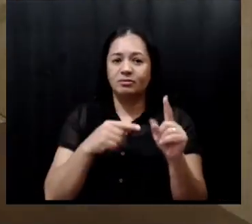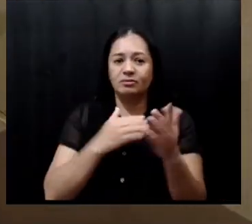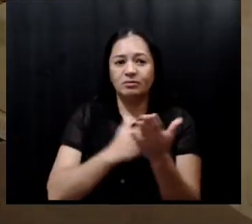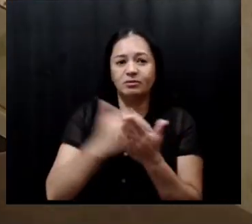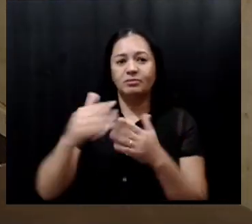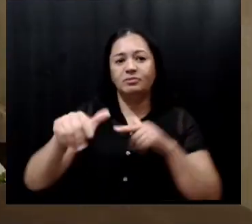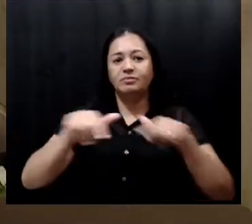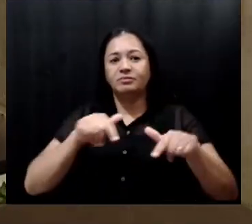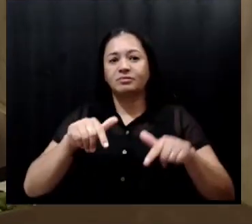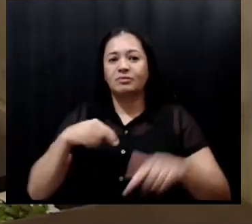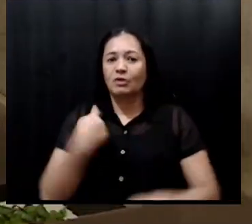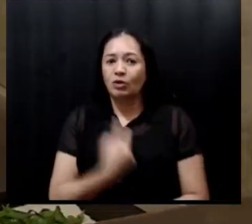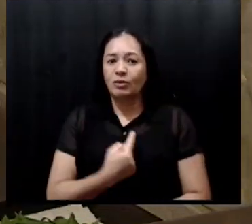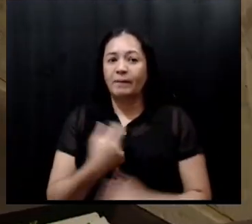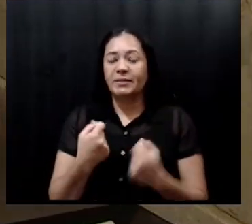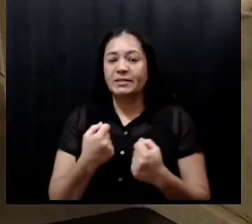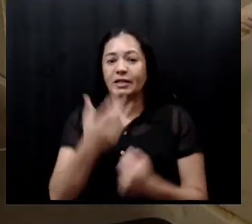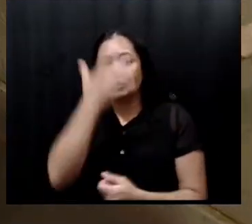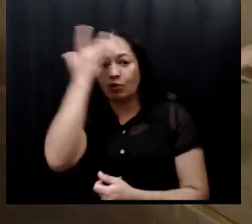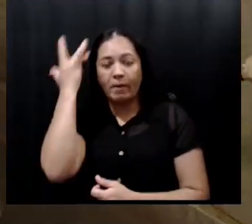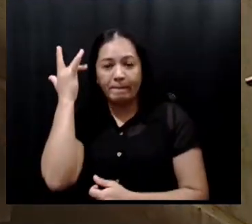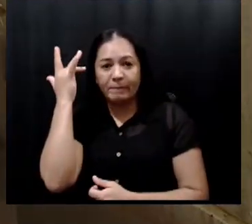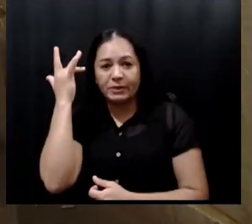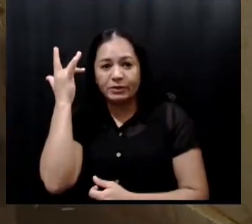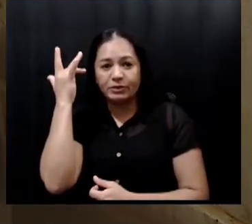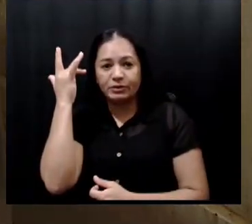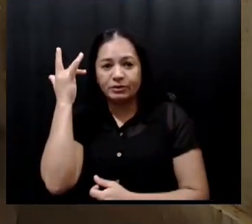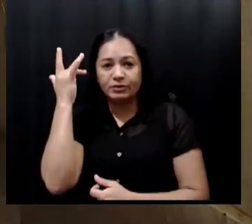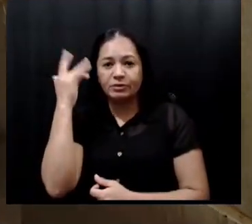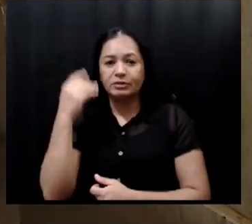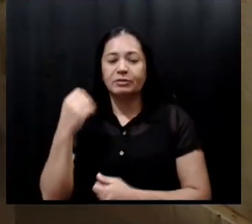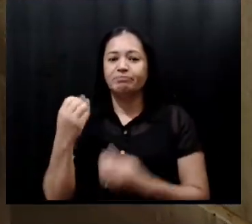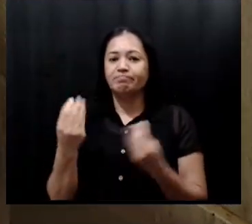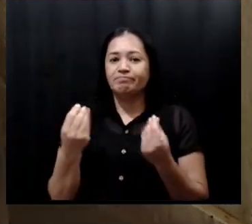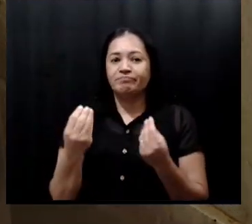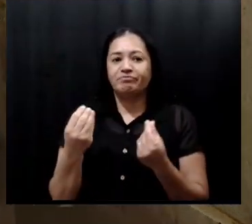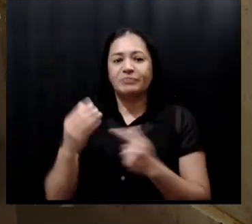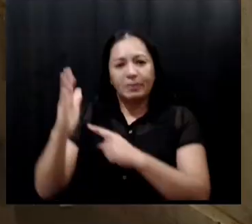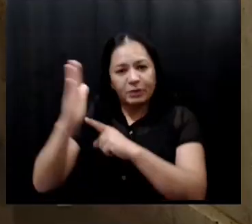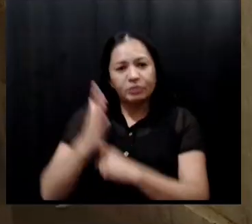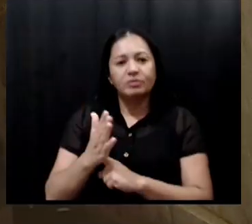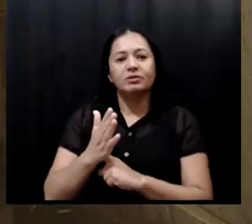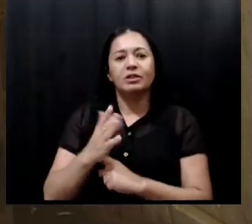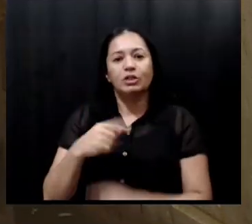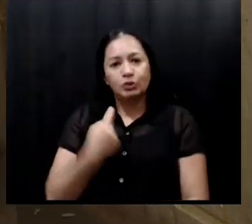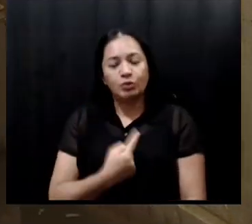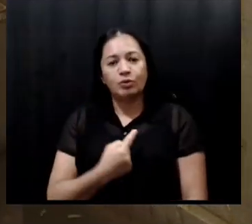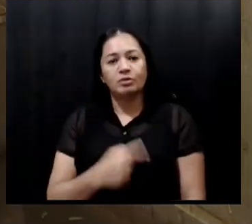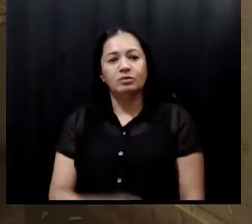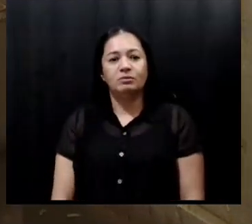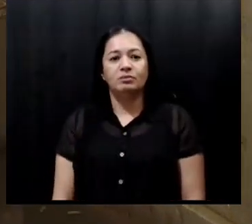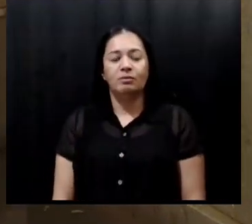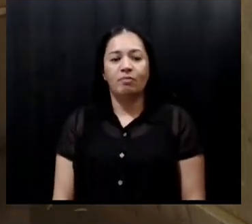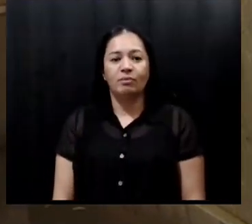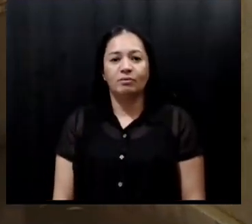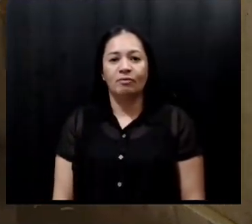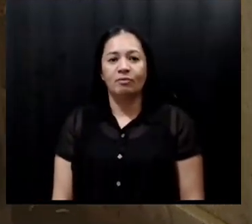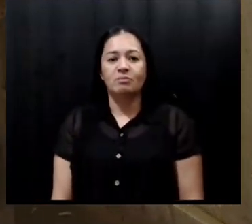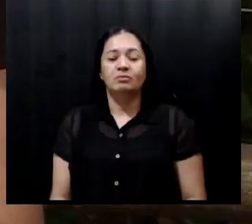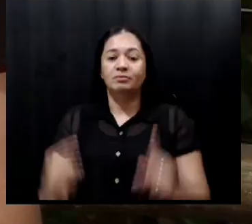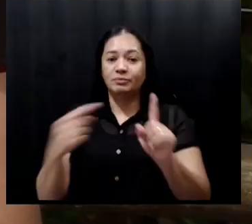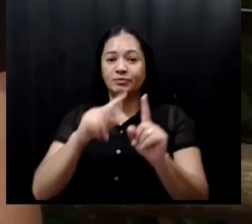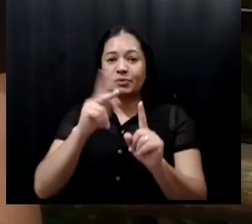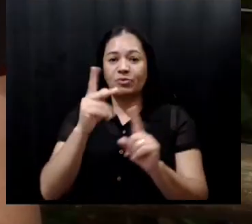precisava de alguém, um braço, né, para realmente ajudar a gente nisso. E foi o Henrique que trouxe de volta isso,